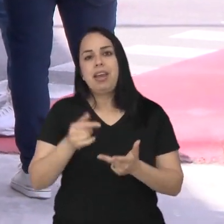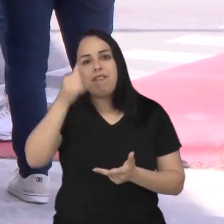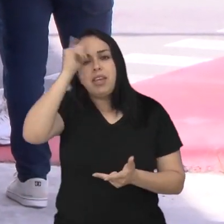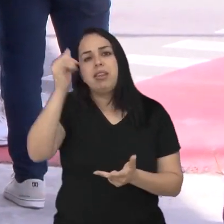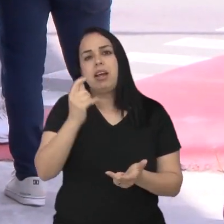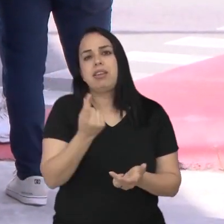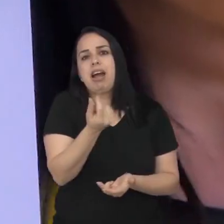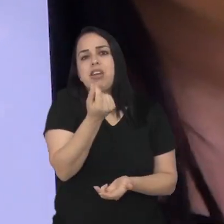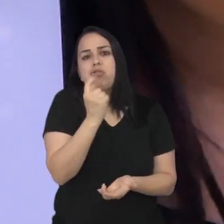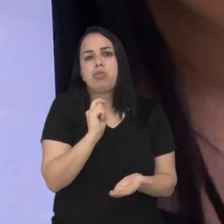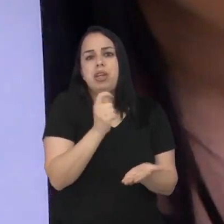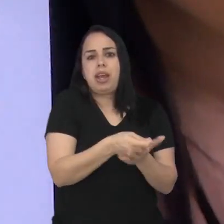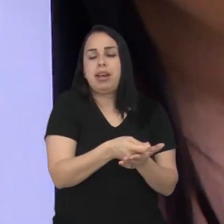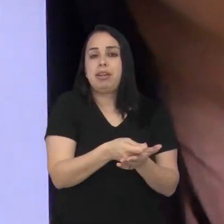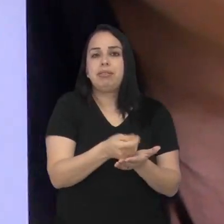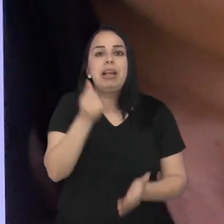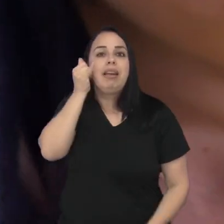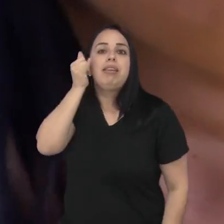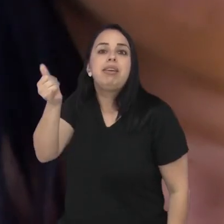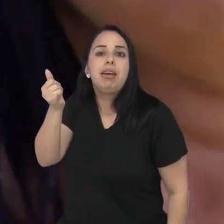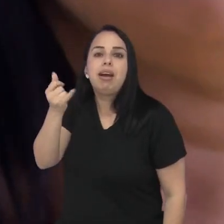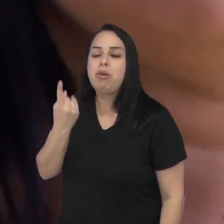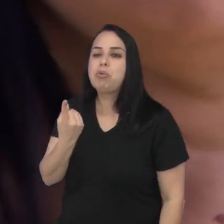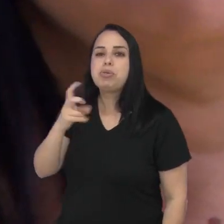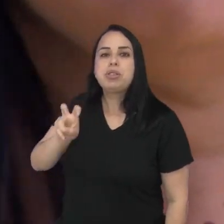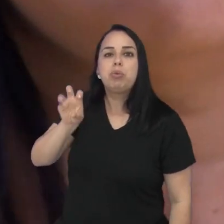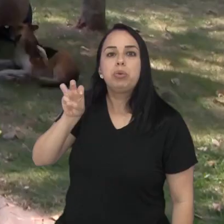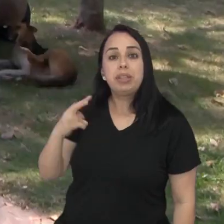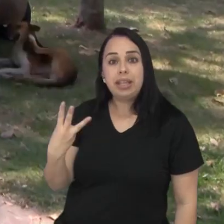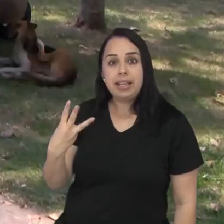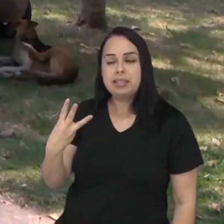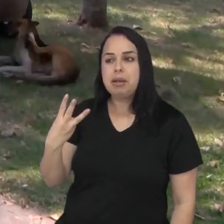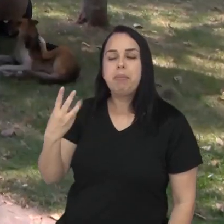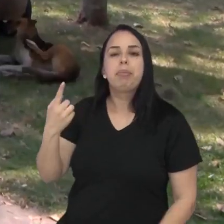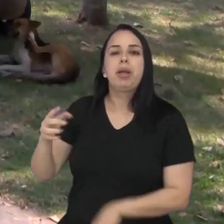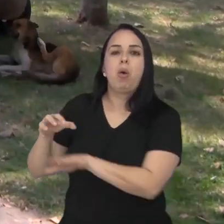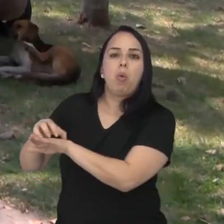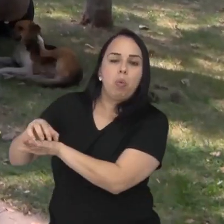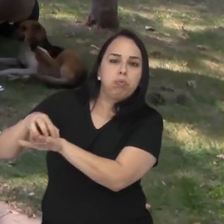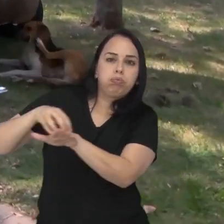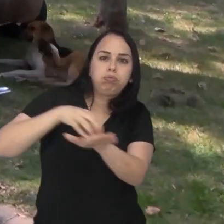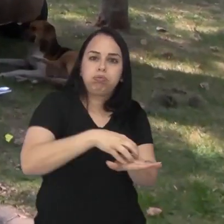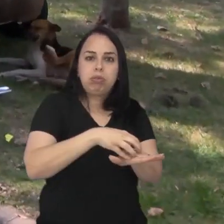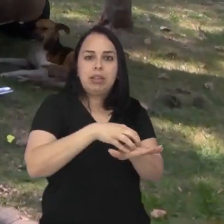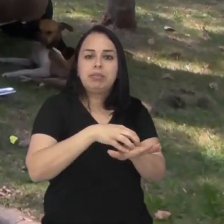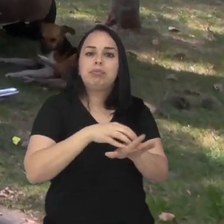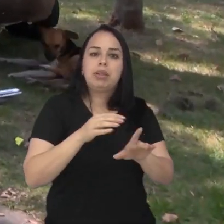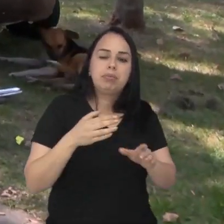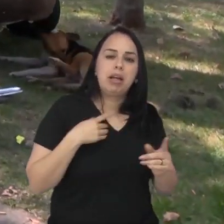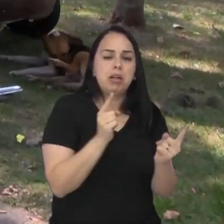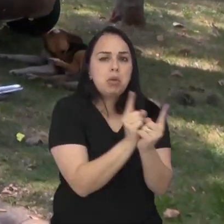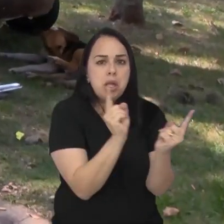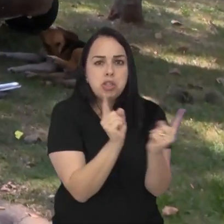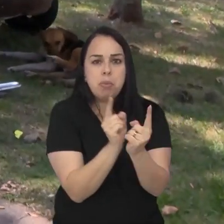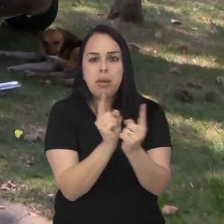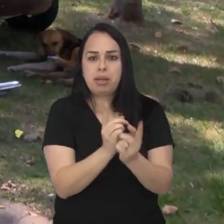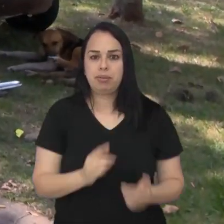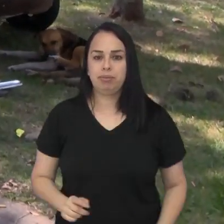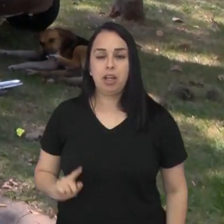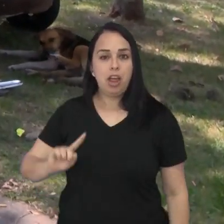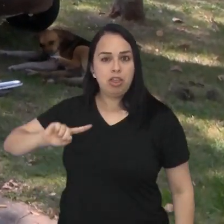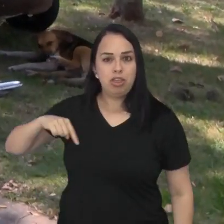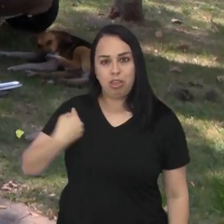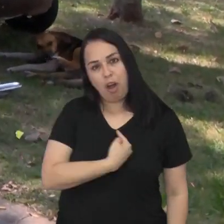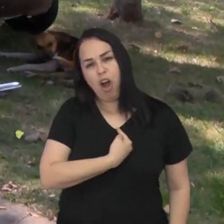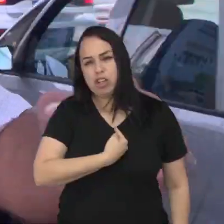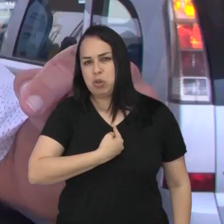a orientação é ligar para o número 153. Que uma equipe encarregada fará a abordagem com a população